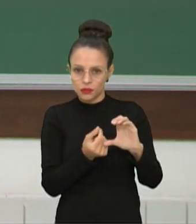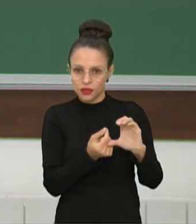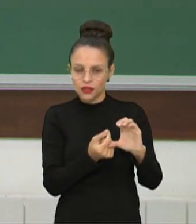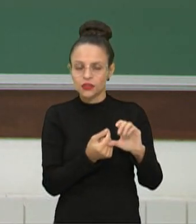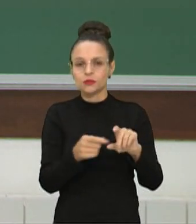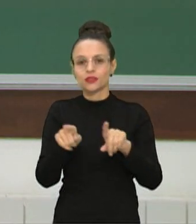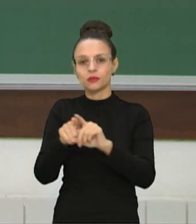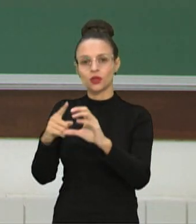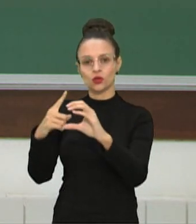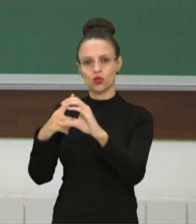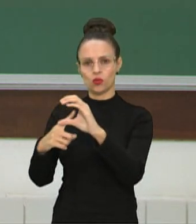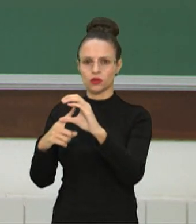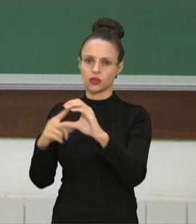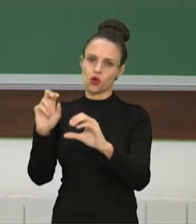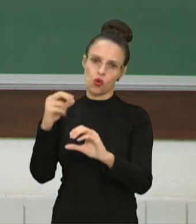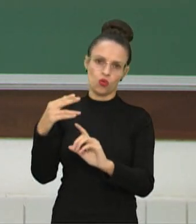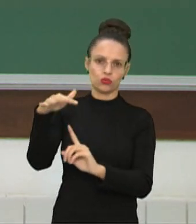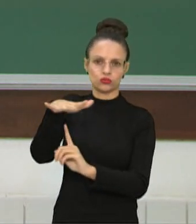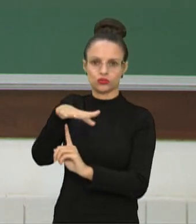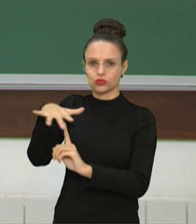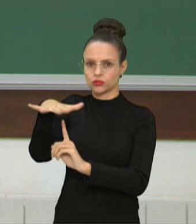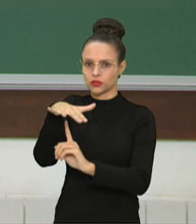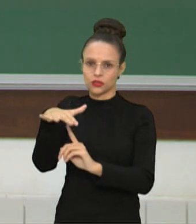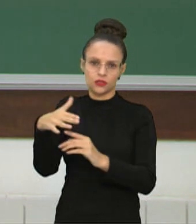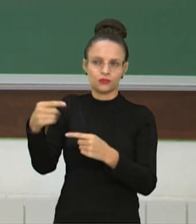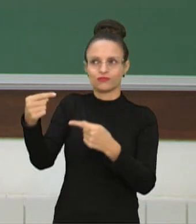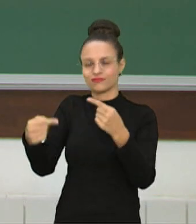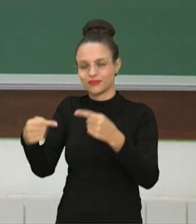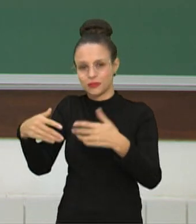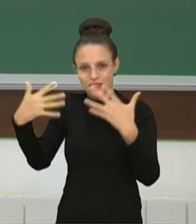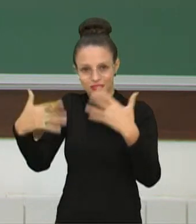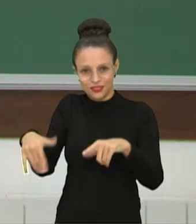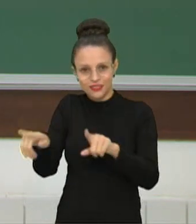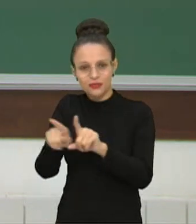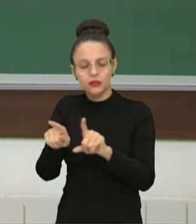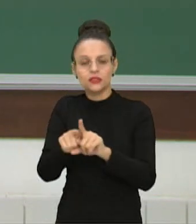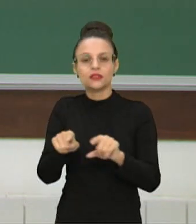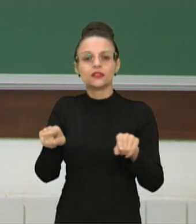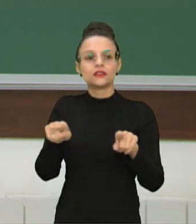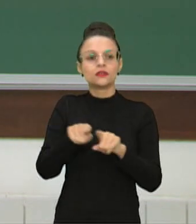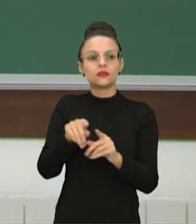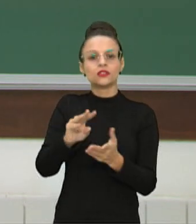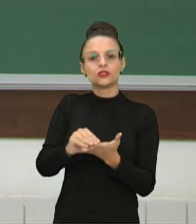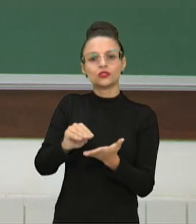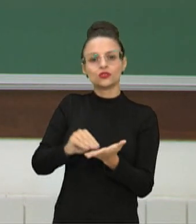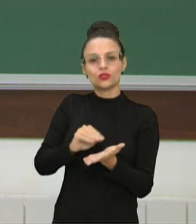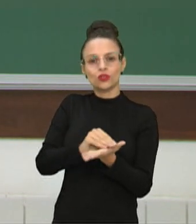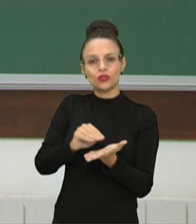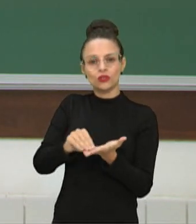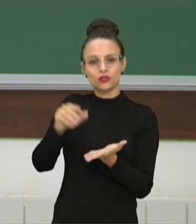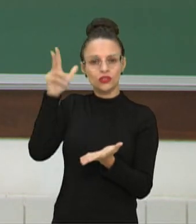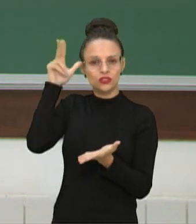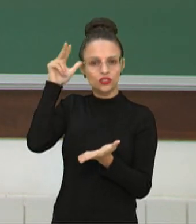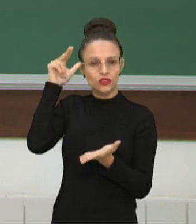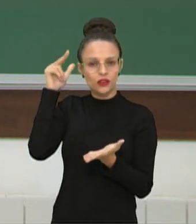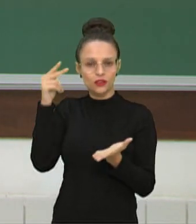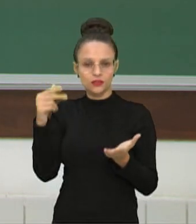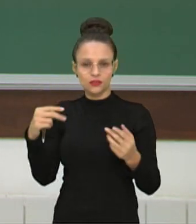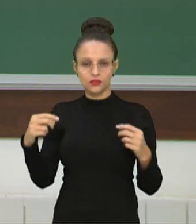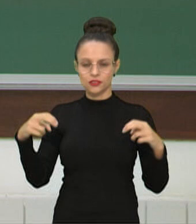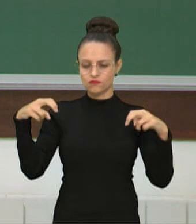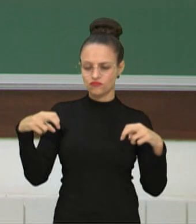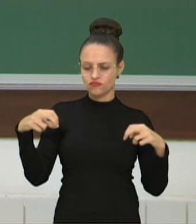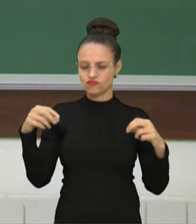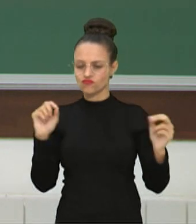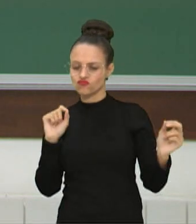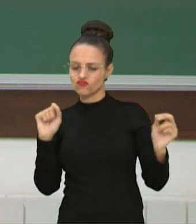então comunismo ou socialismo, o debate é grande também, e o jogo de xadrez. Está notando que eles estão decidindo quem